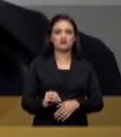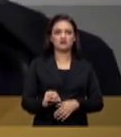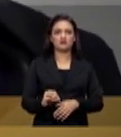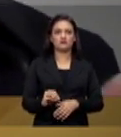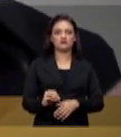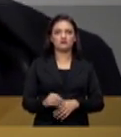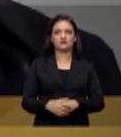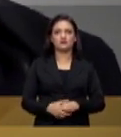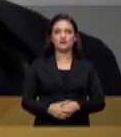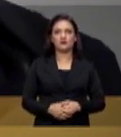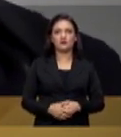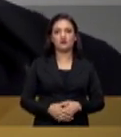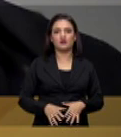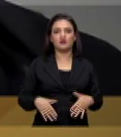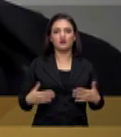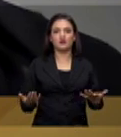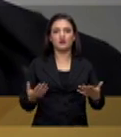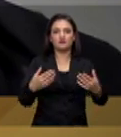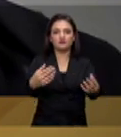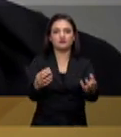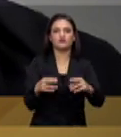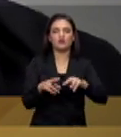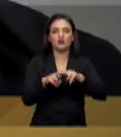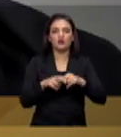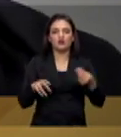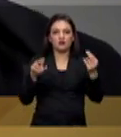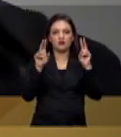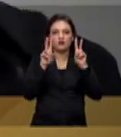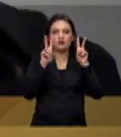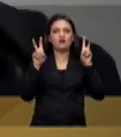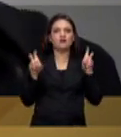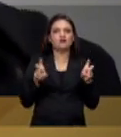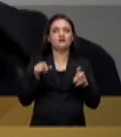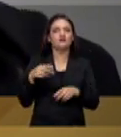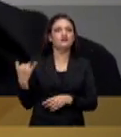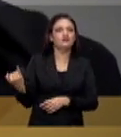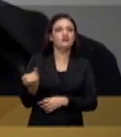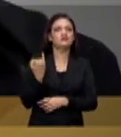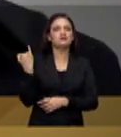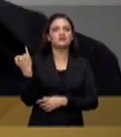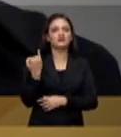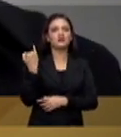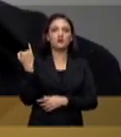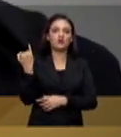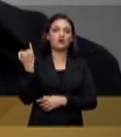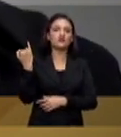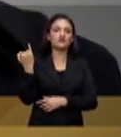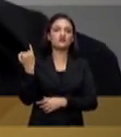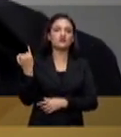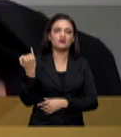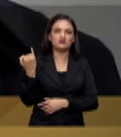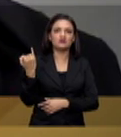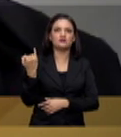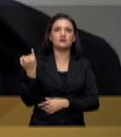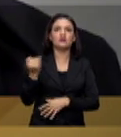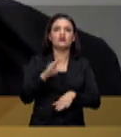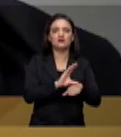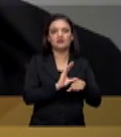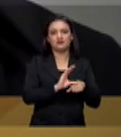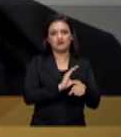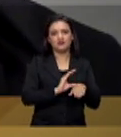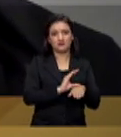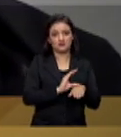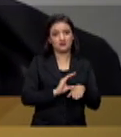Organstreitigkeiten. Por isso que essa matéria assume uma grande relevância institucional. E por isso,